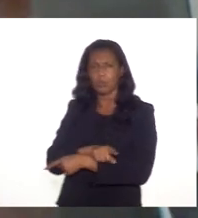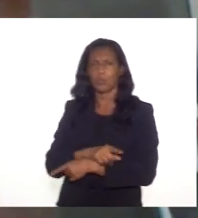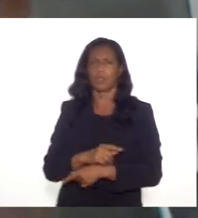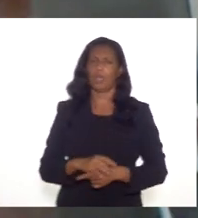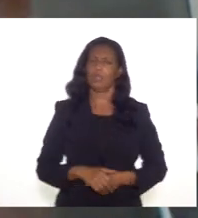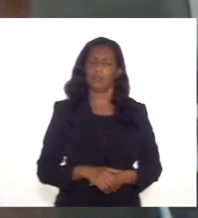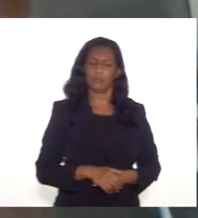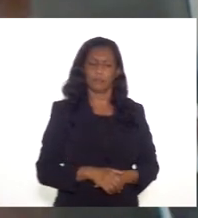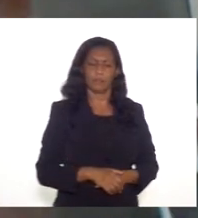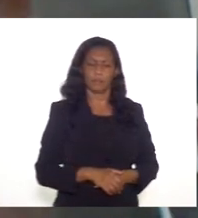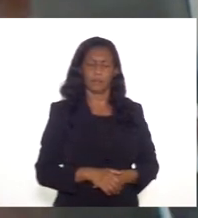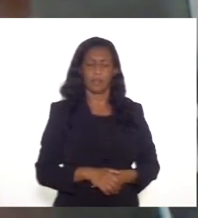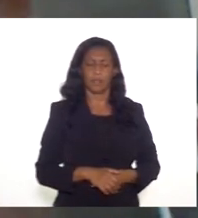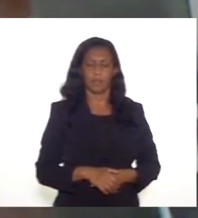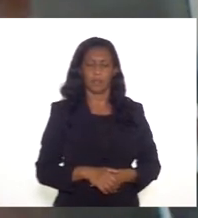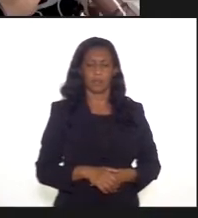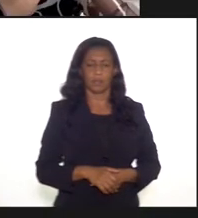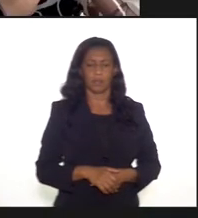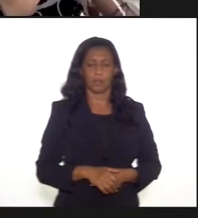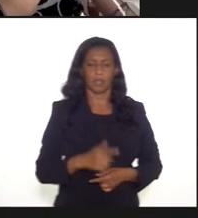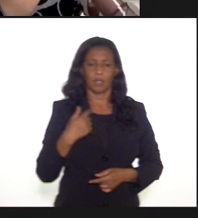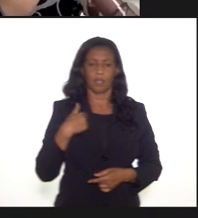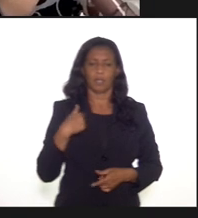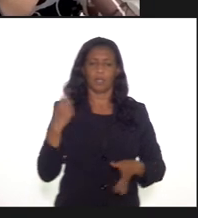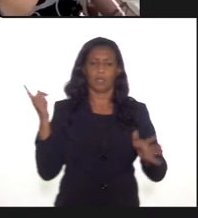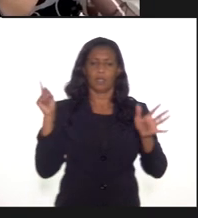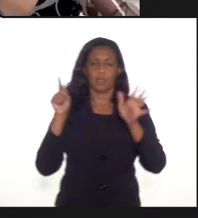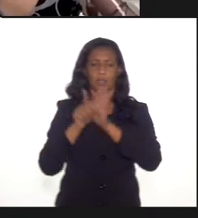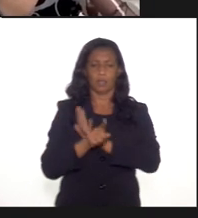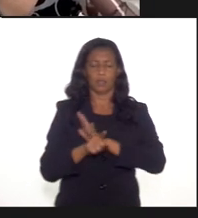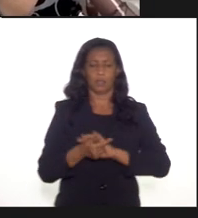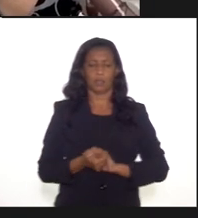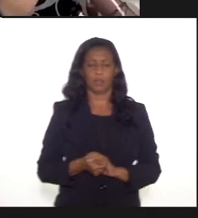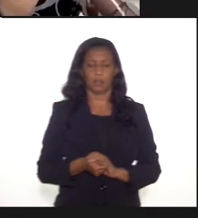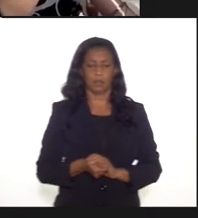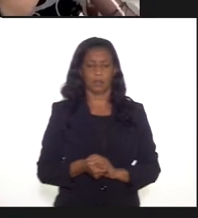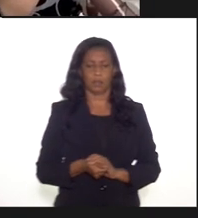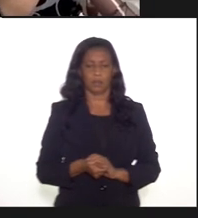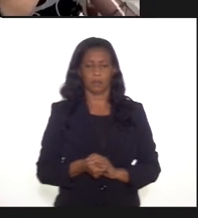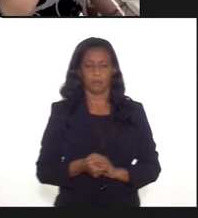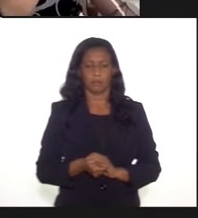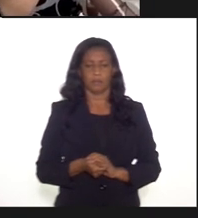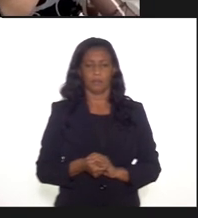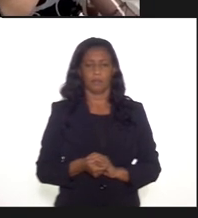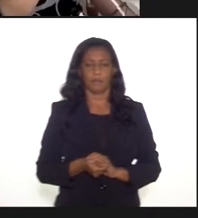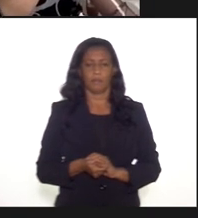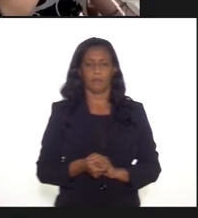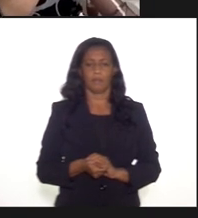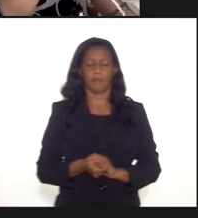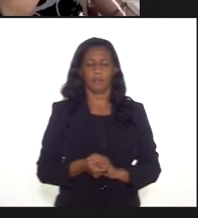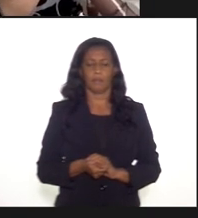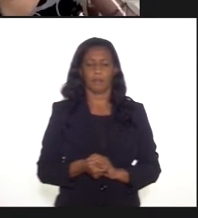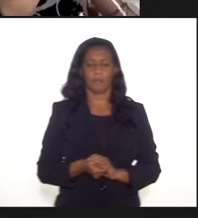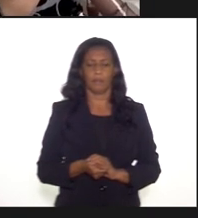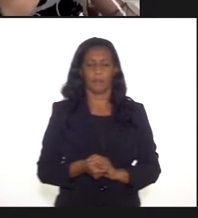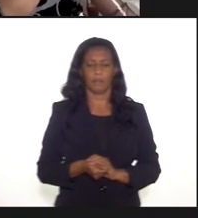CEDA. Mas a verdade é que são. Eu pergunto a cada deputado. a parte, Sra. Lucinha? Posso sim, senhor.